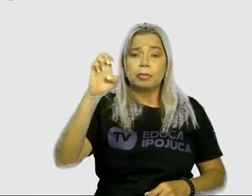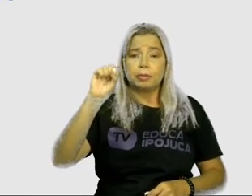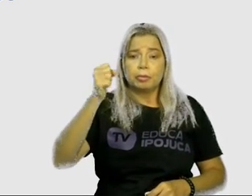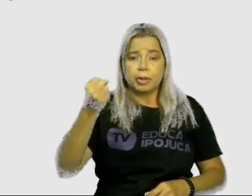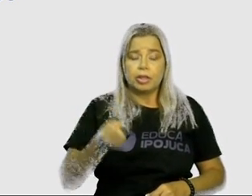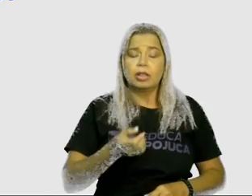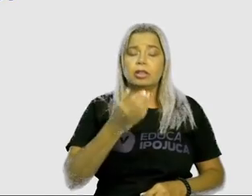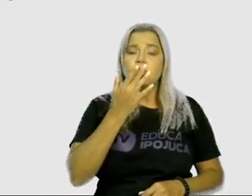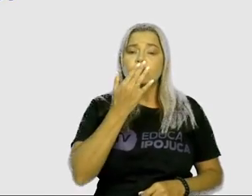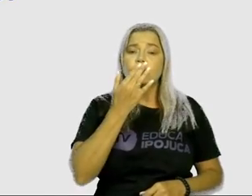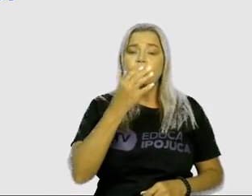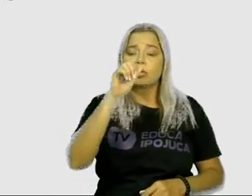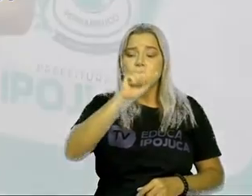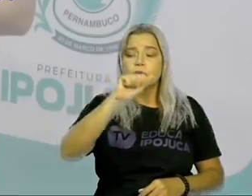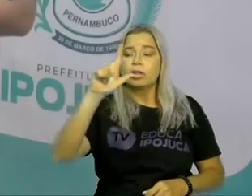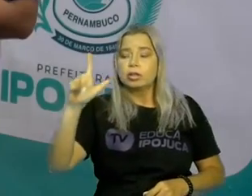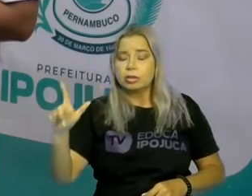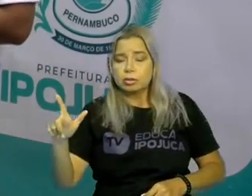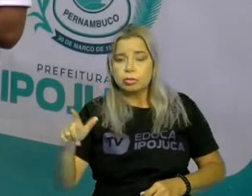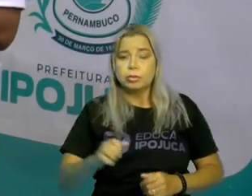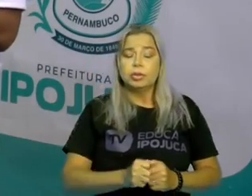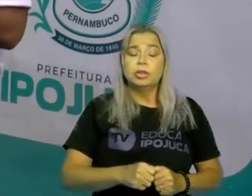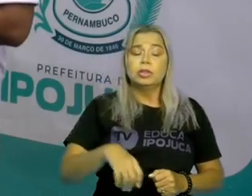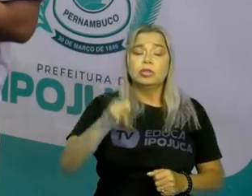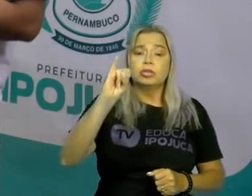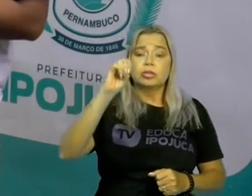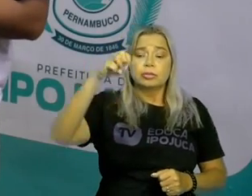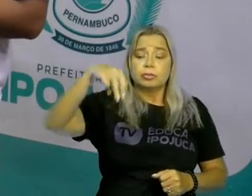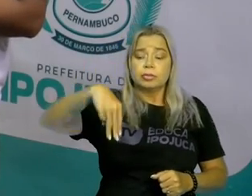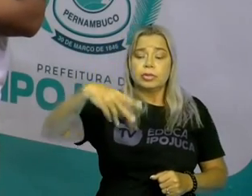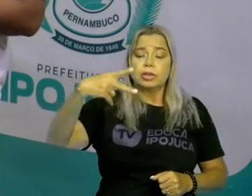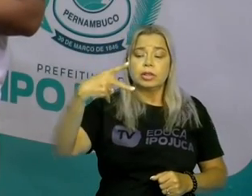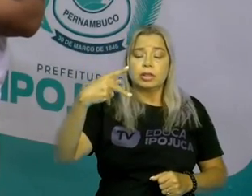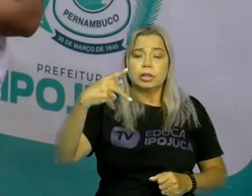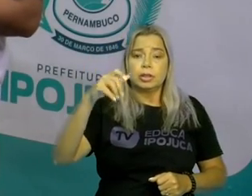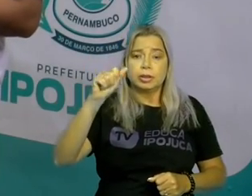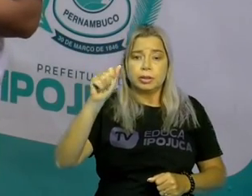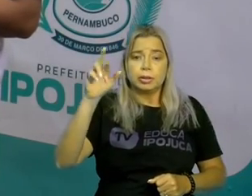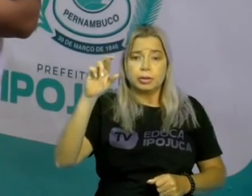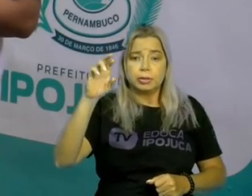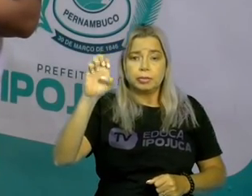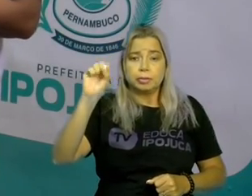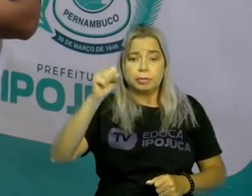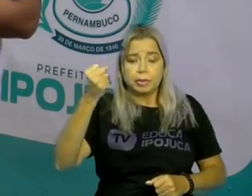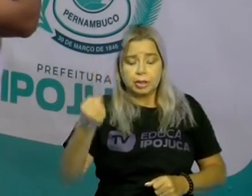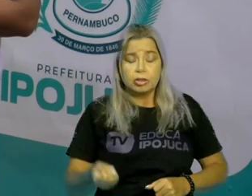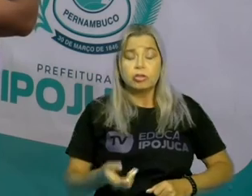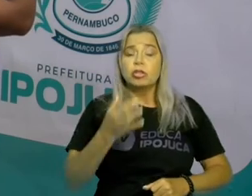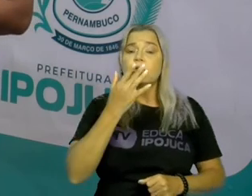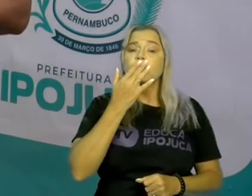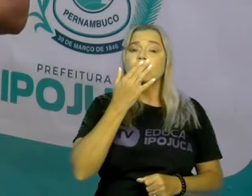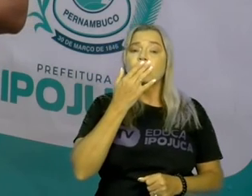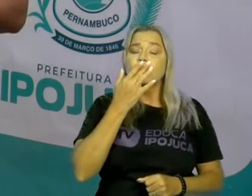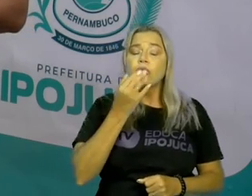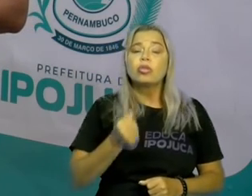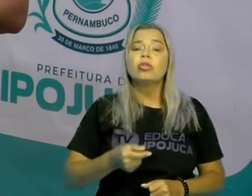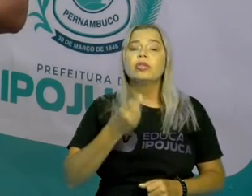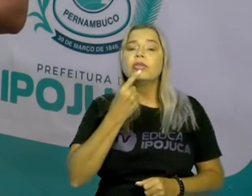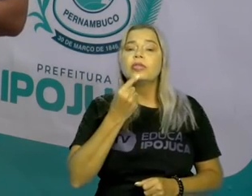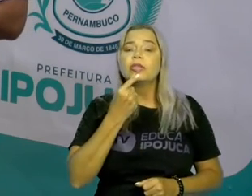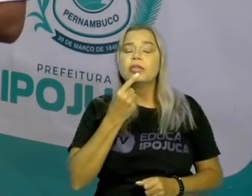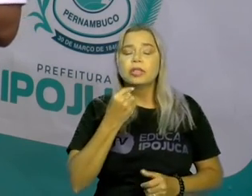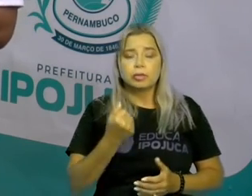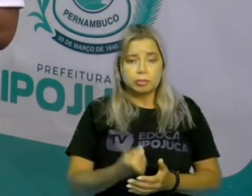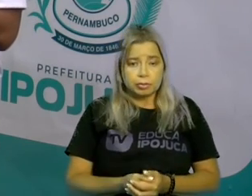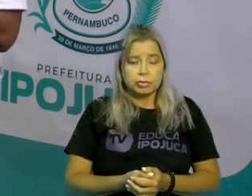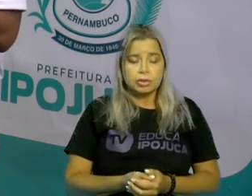terminações ímpares na cor vermelha. Porque vai deixar você bem organizado no detalhamento dessas organizações